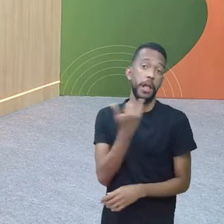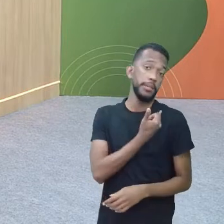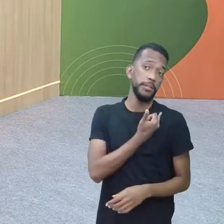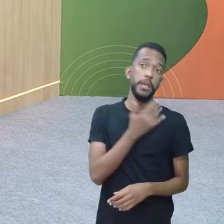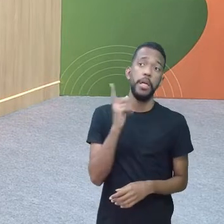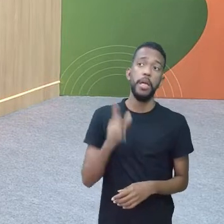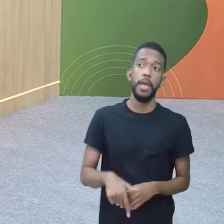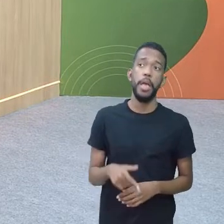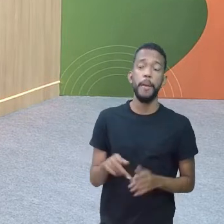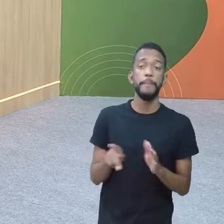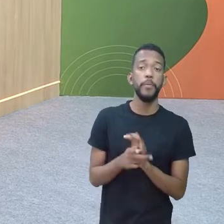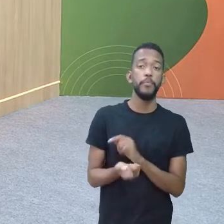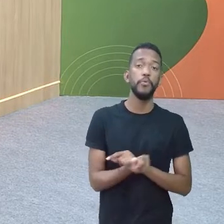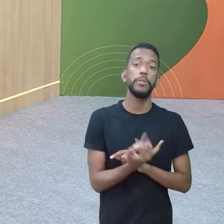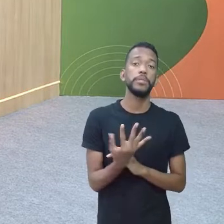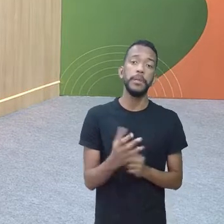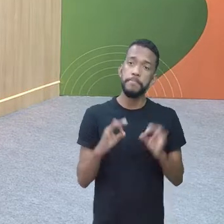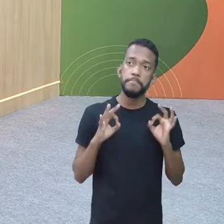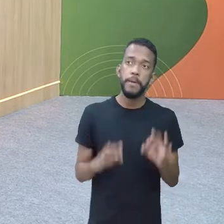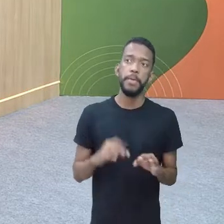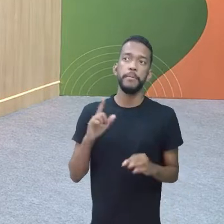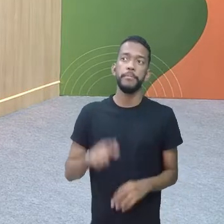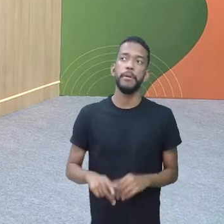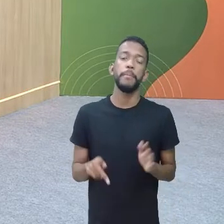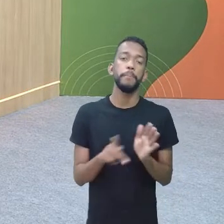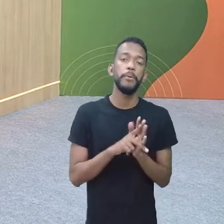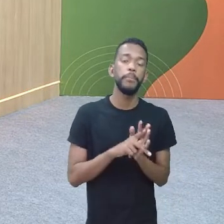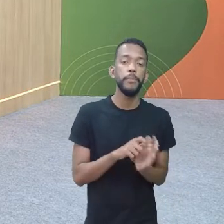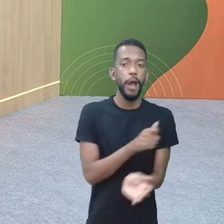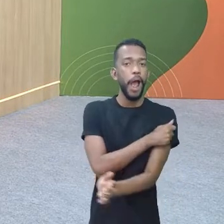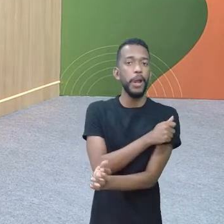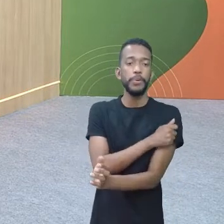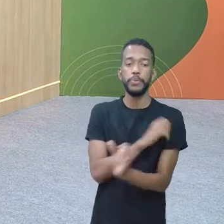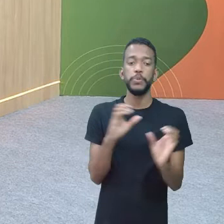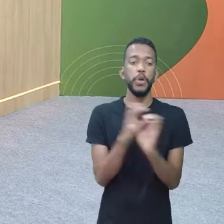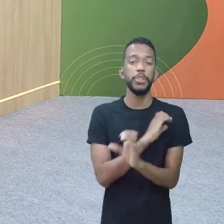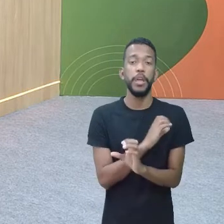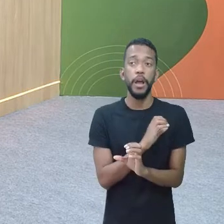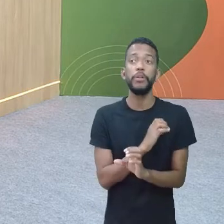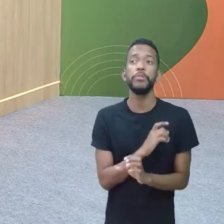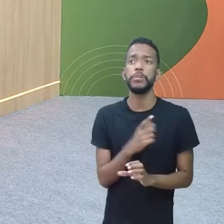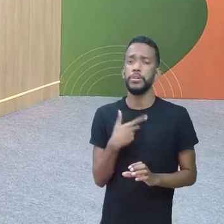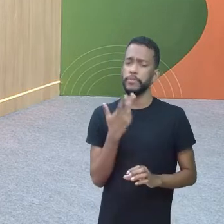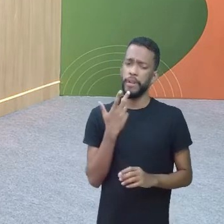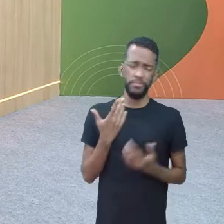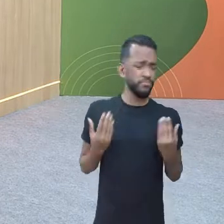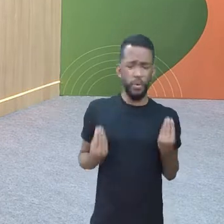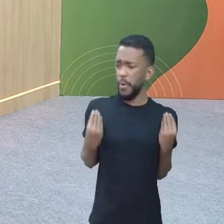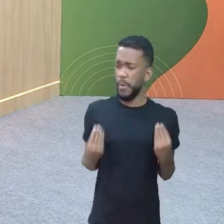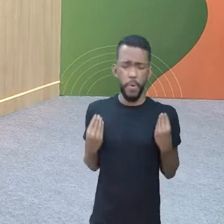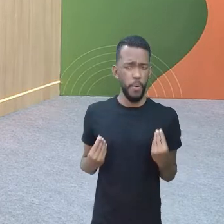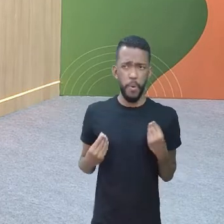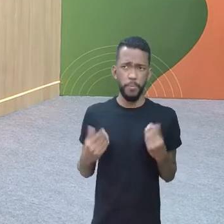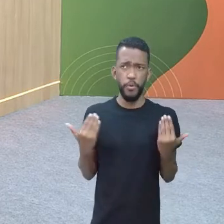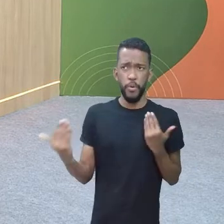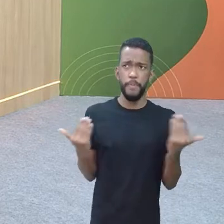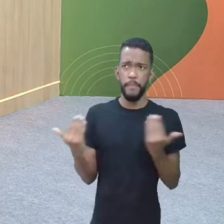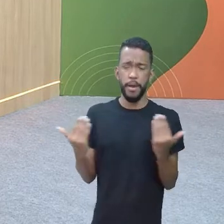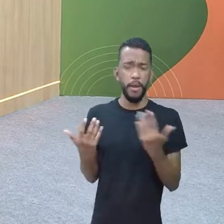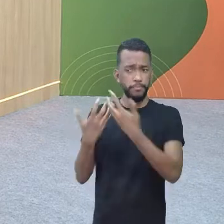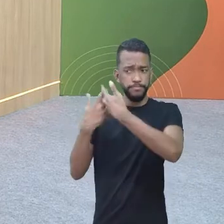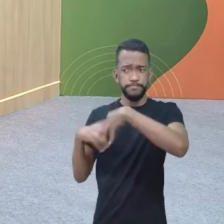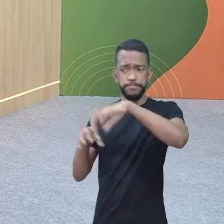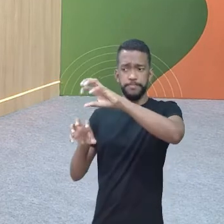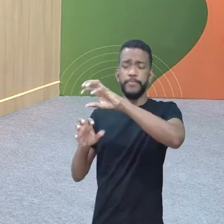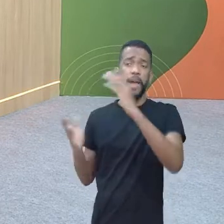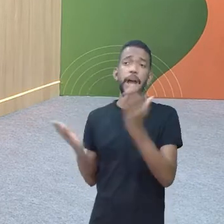me deu de quantidade mesmo foi do total de estudantes. Então eu não ia ter como fazer essa comparação, não agora, né?